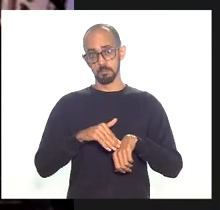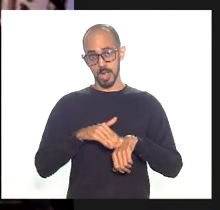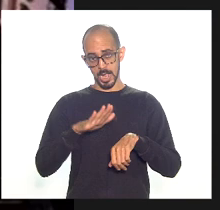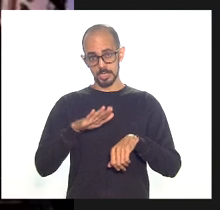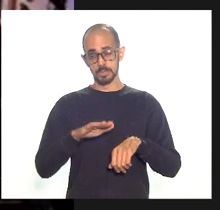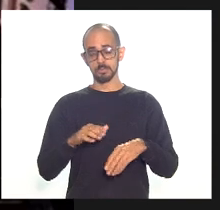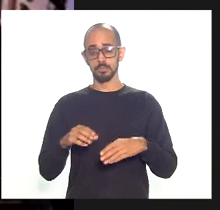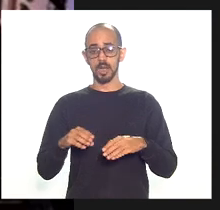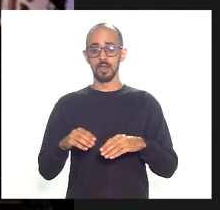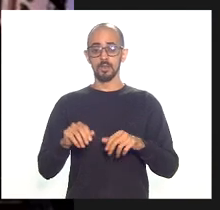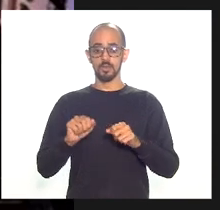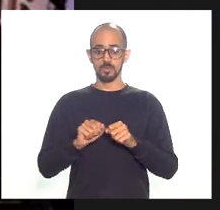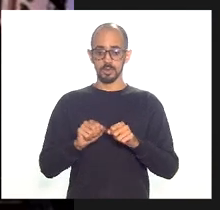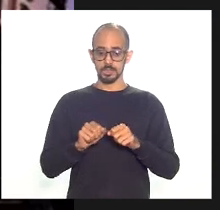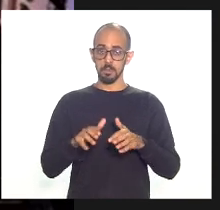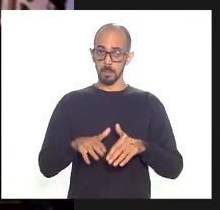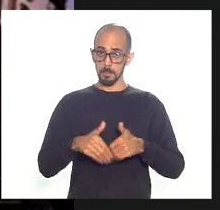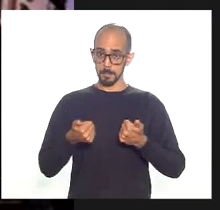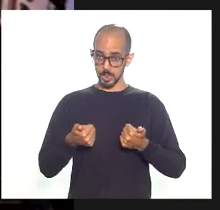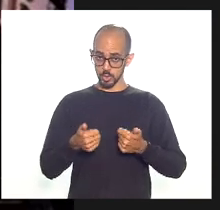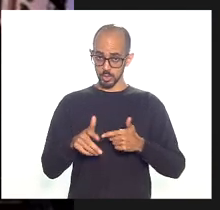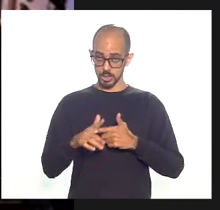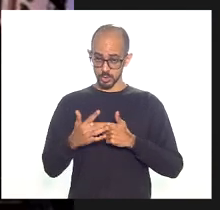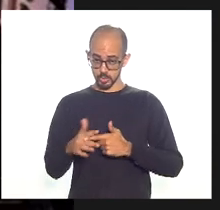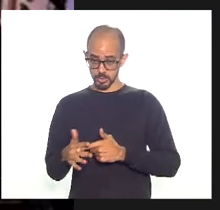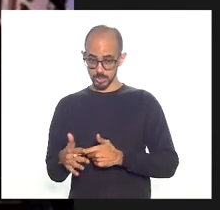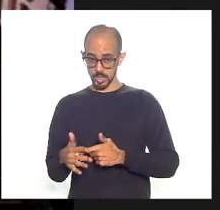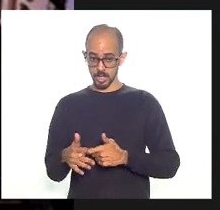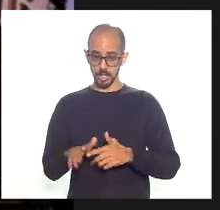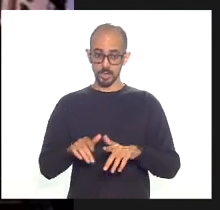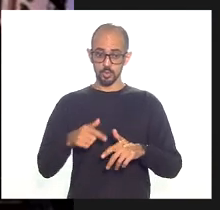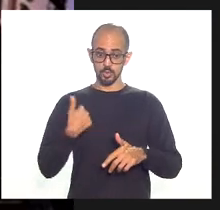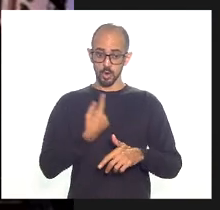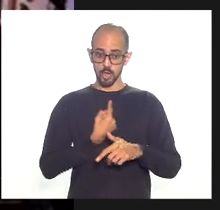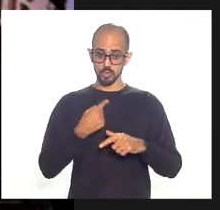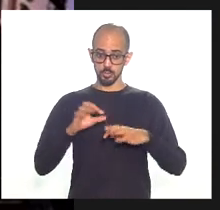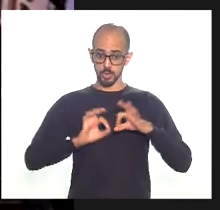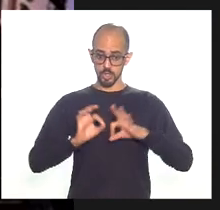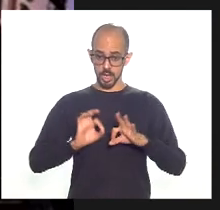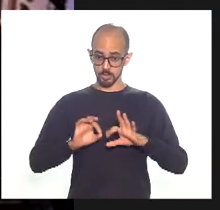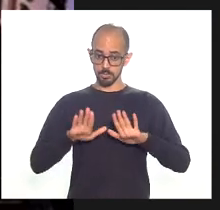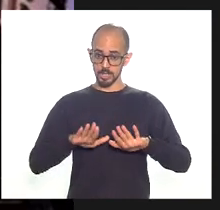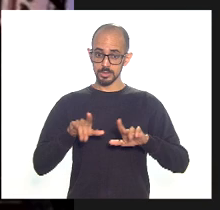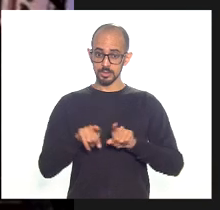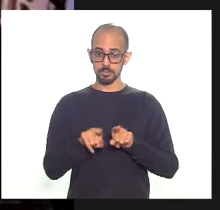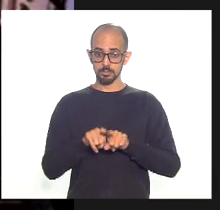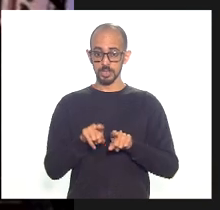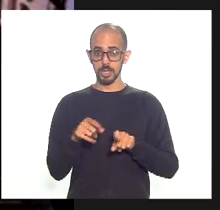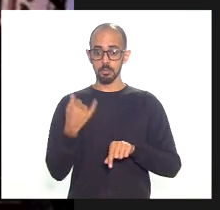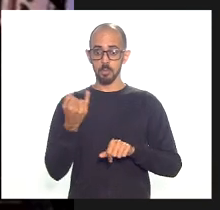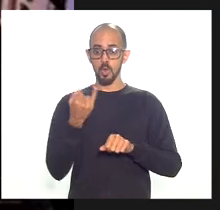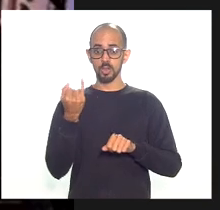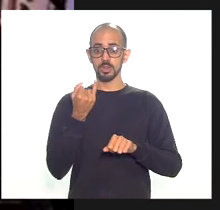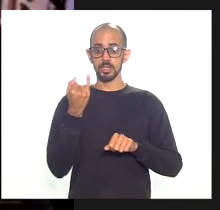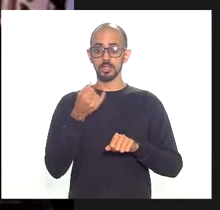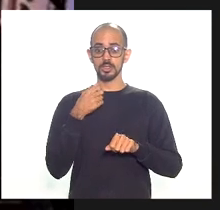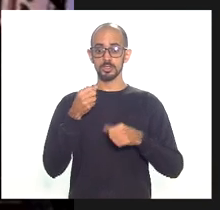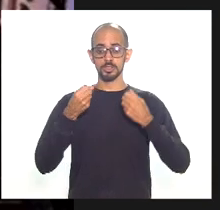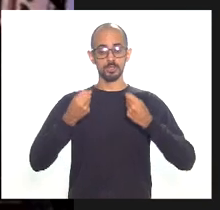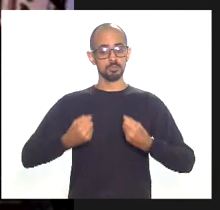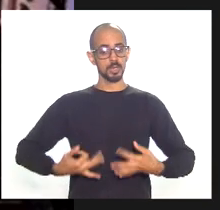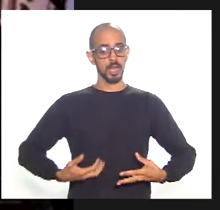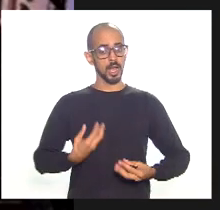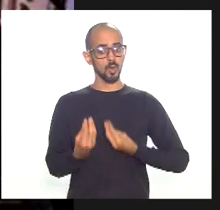melhoria do nosso, desse projeto, e dizer da importância que é o nosso olhar, de que é